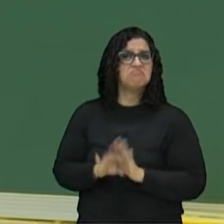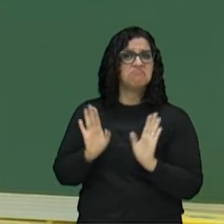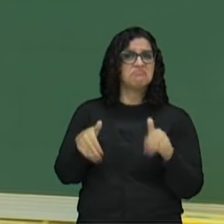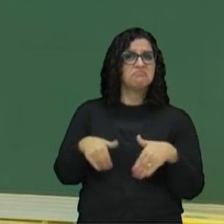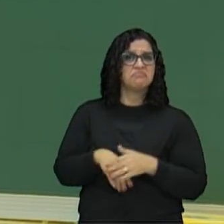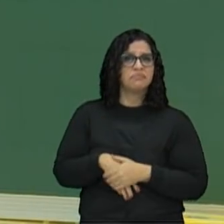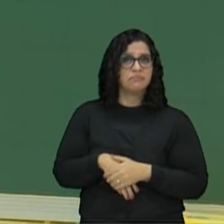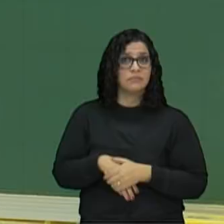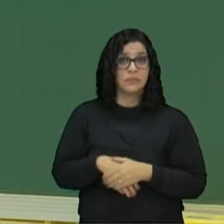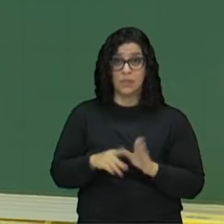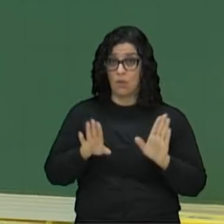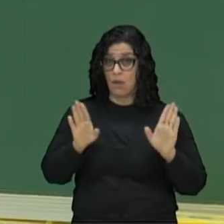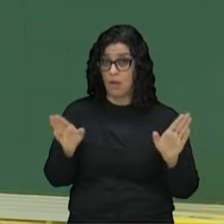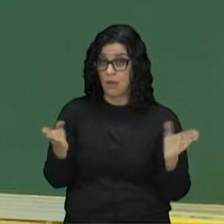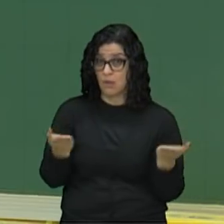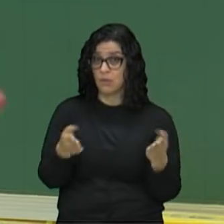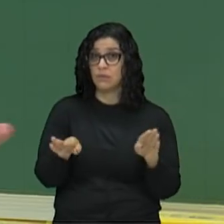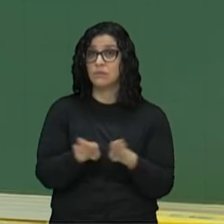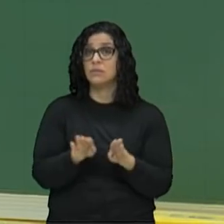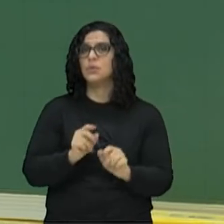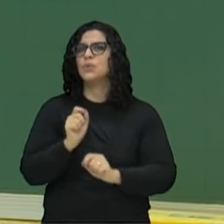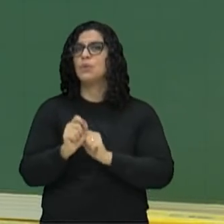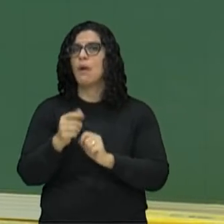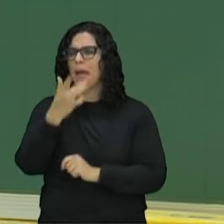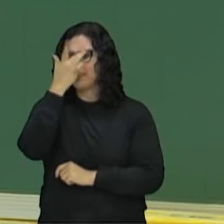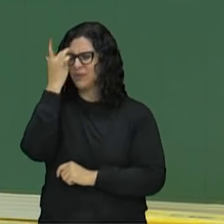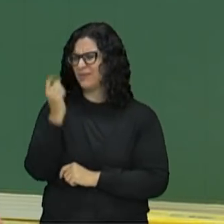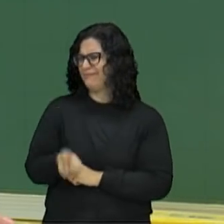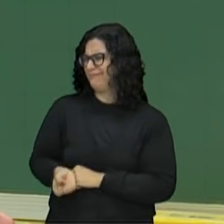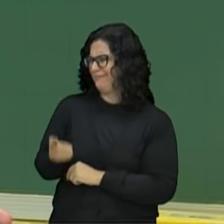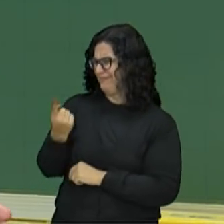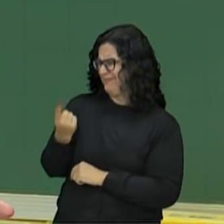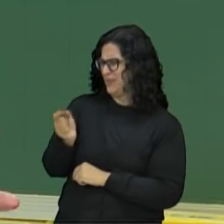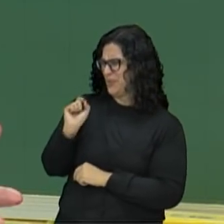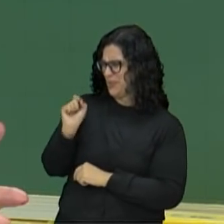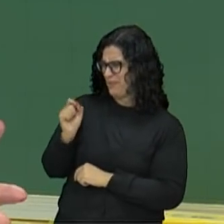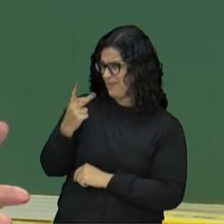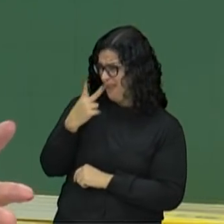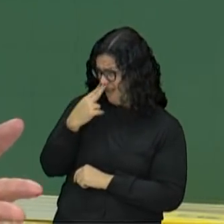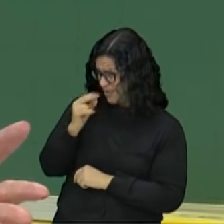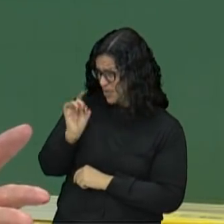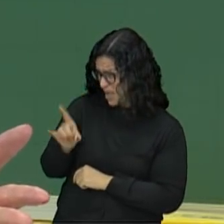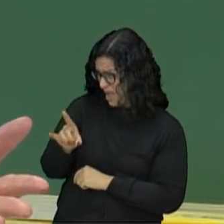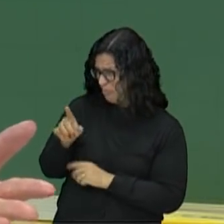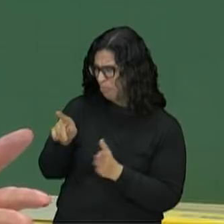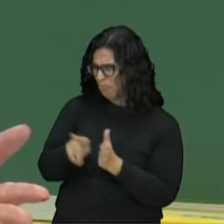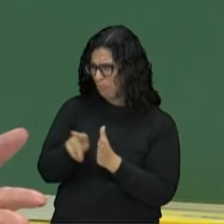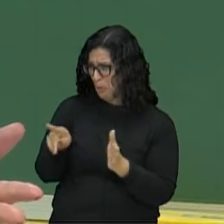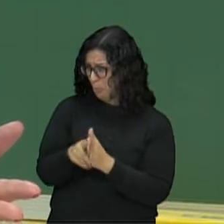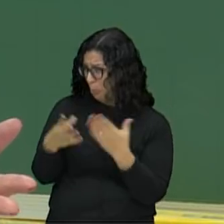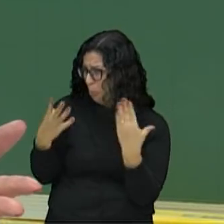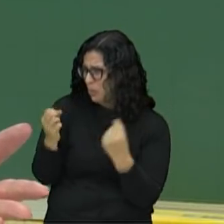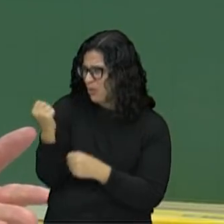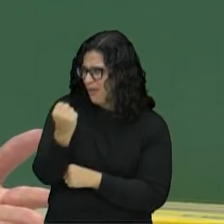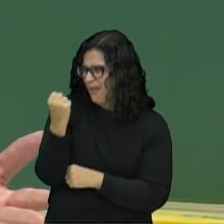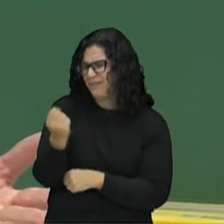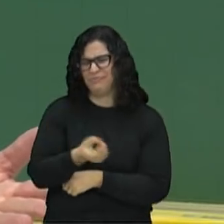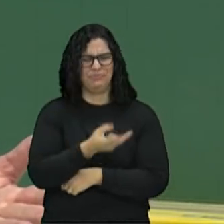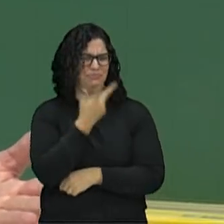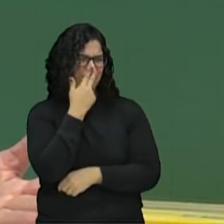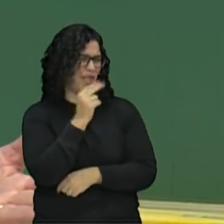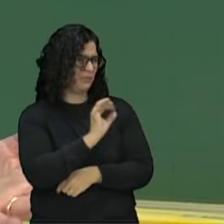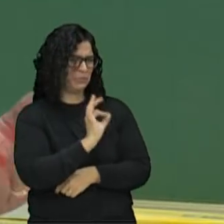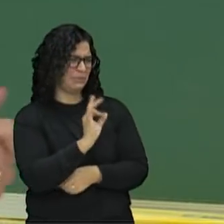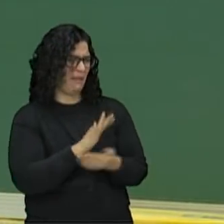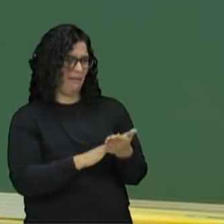assim, sabe? Aí a pessoa vai lá falar o quê? Você achou que isso era muito? Não acho nada,